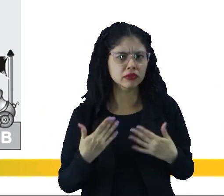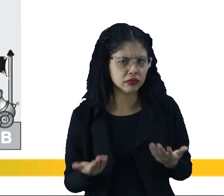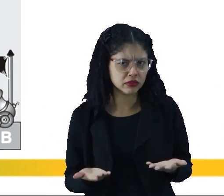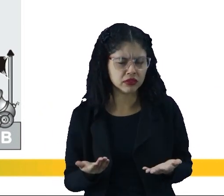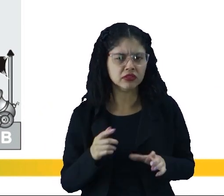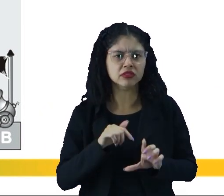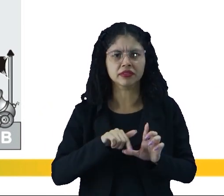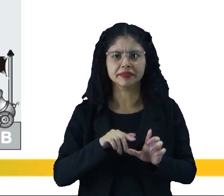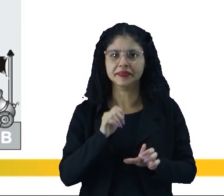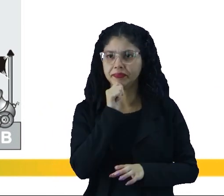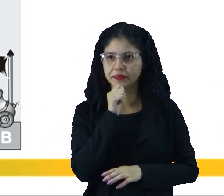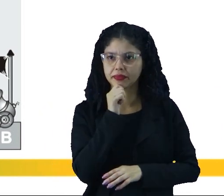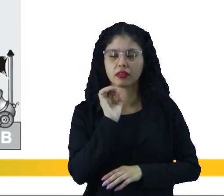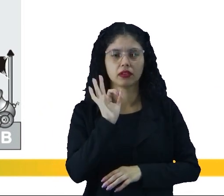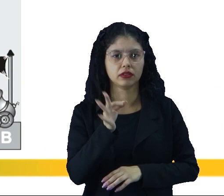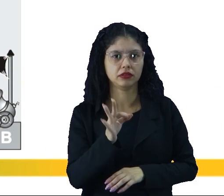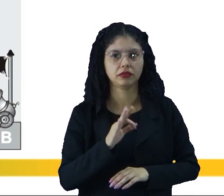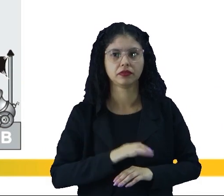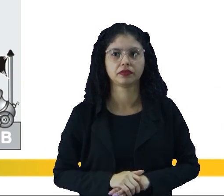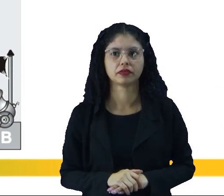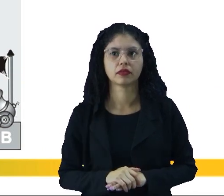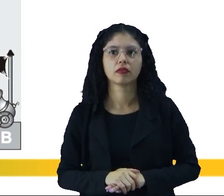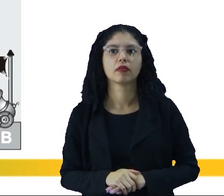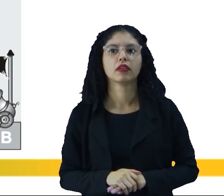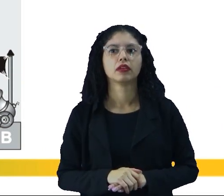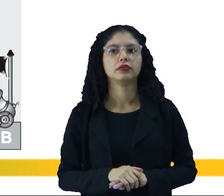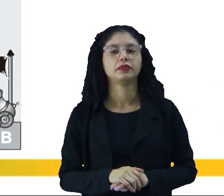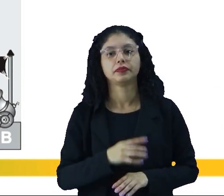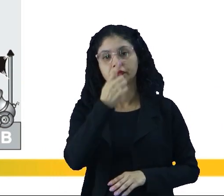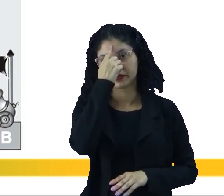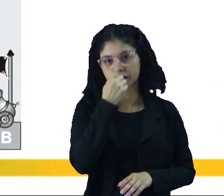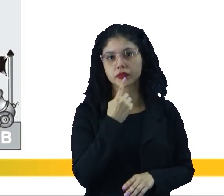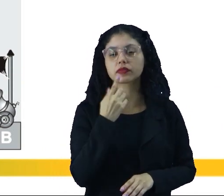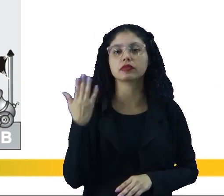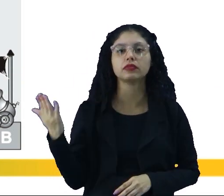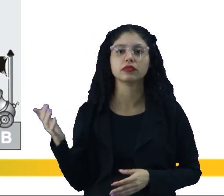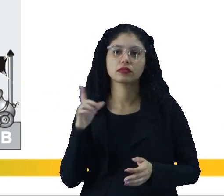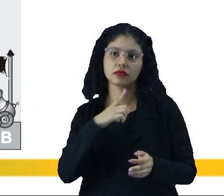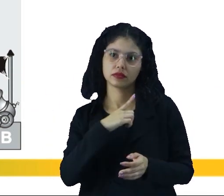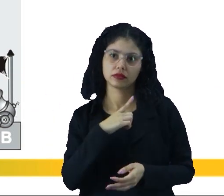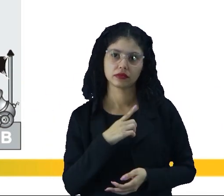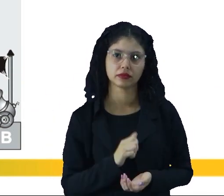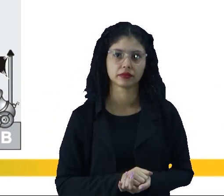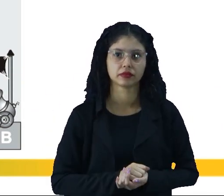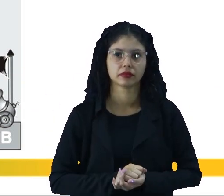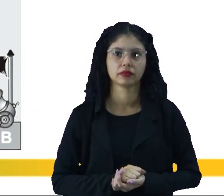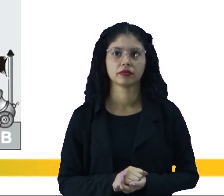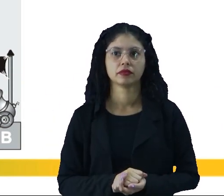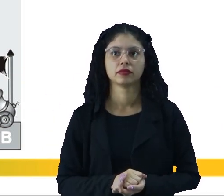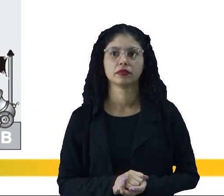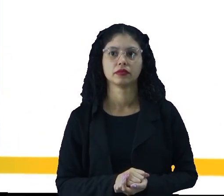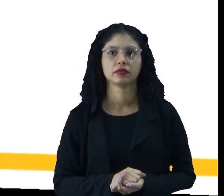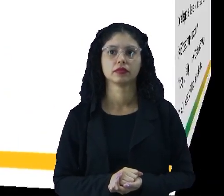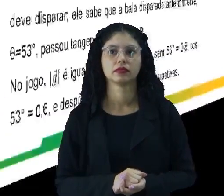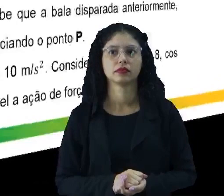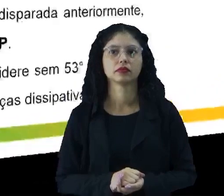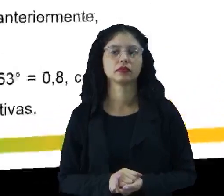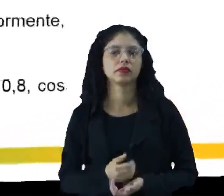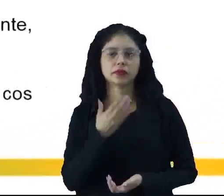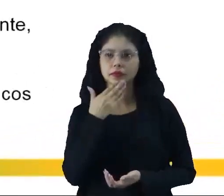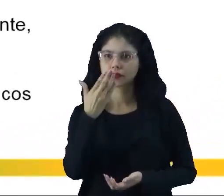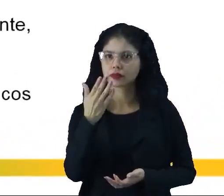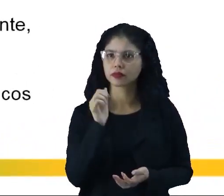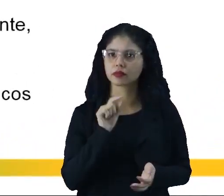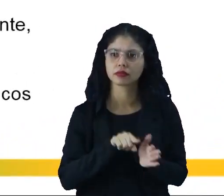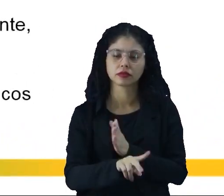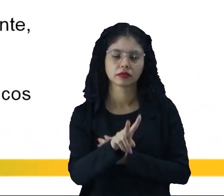ângulo é esse ainda, certo? Então essa era a gravura que nós tínhamos aí na questão de 2021. Vamos ler a questão, o que ela diz